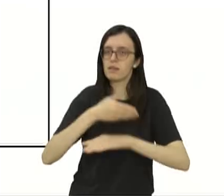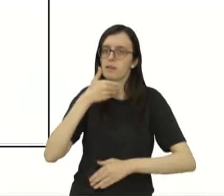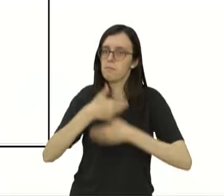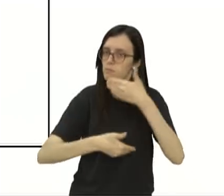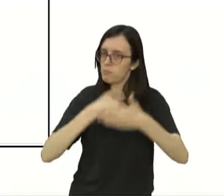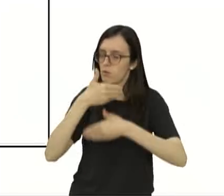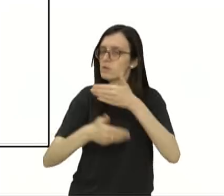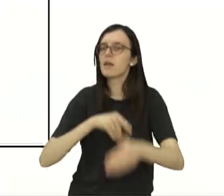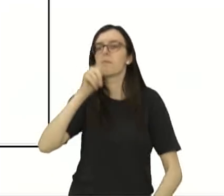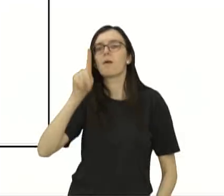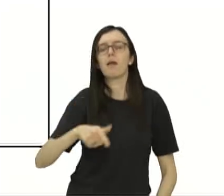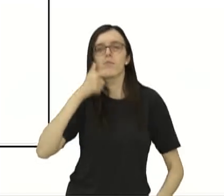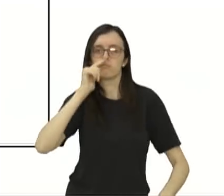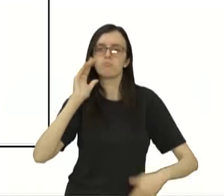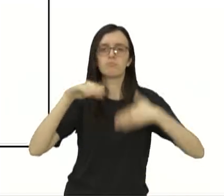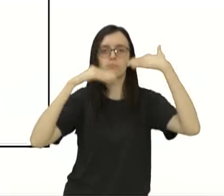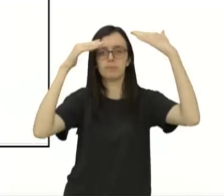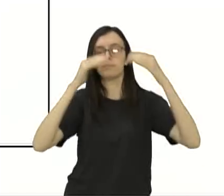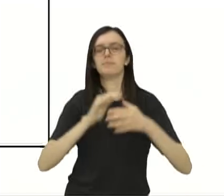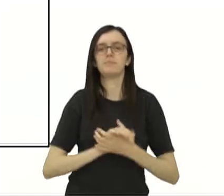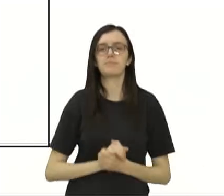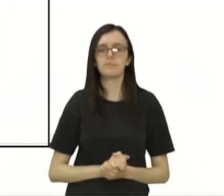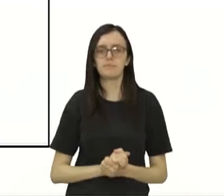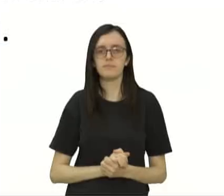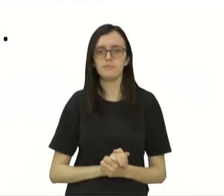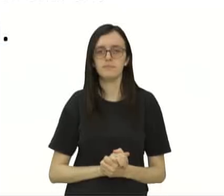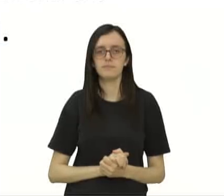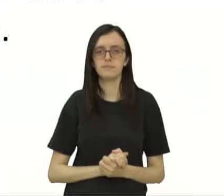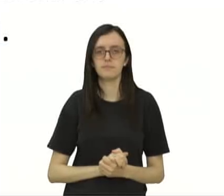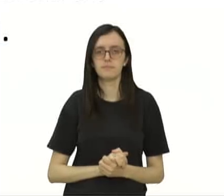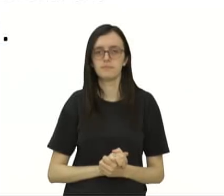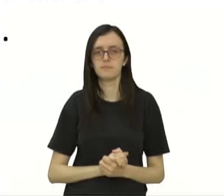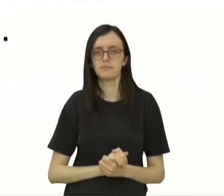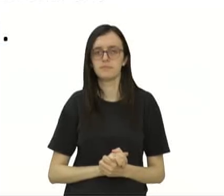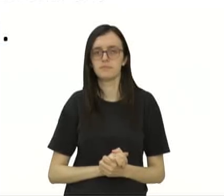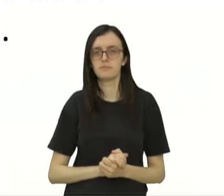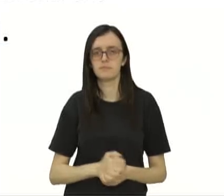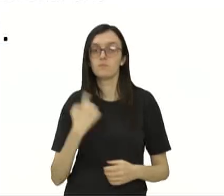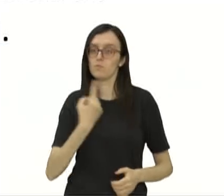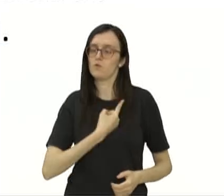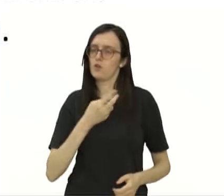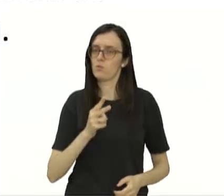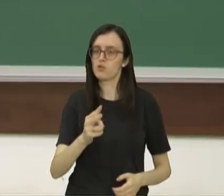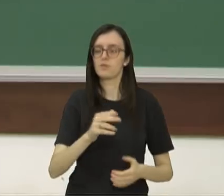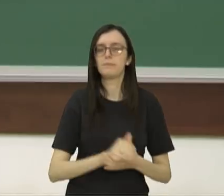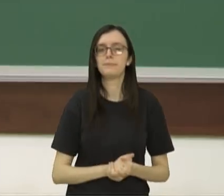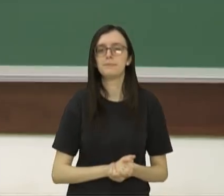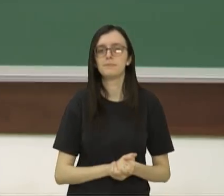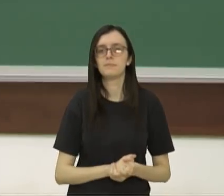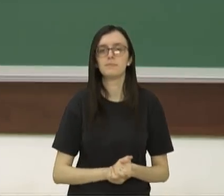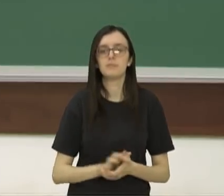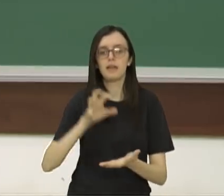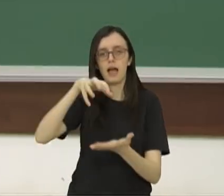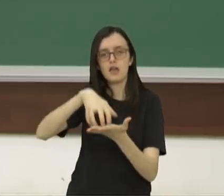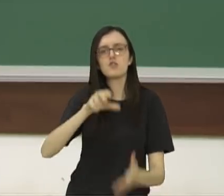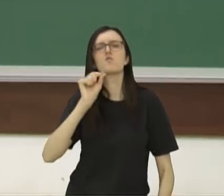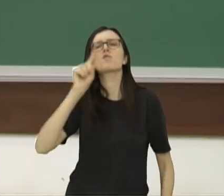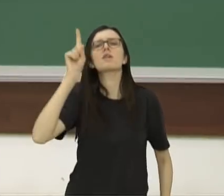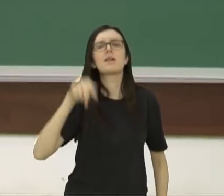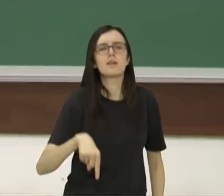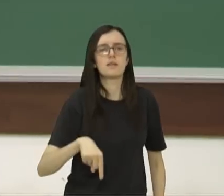aí para o desenvolvimento. Então, continuando lá, uma dessas agências é